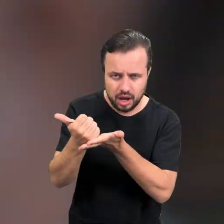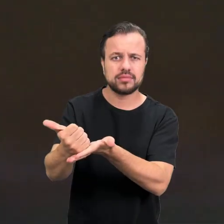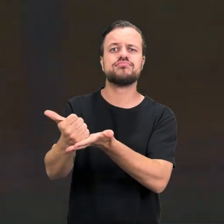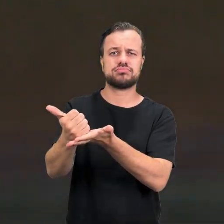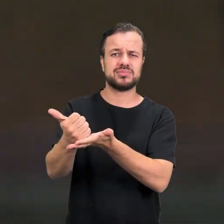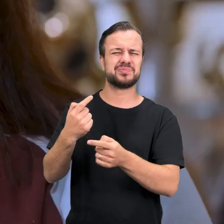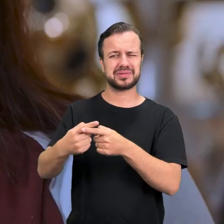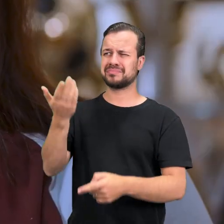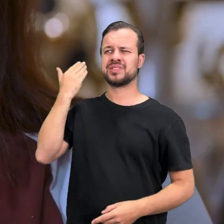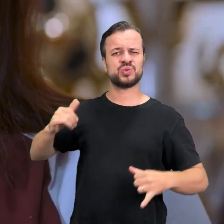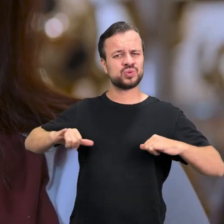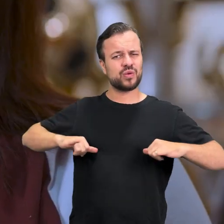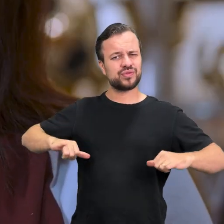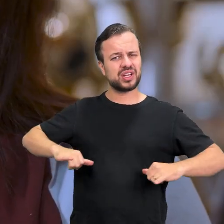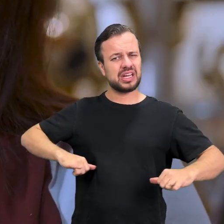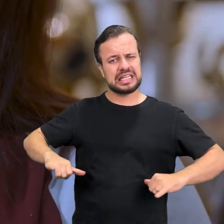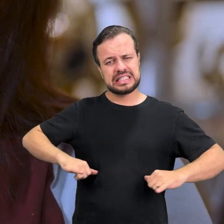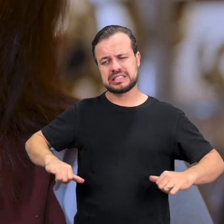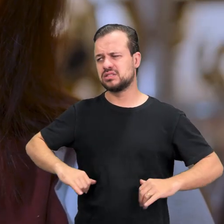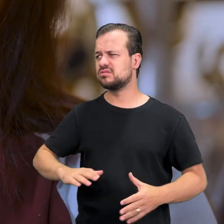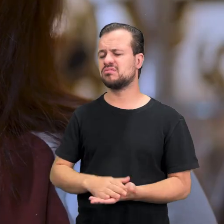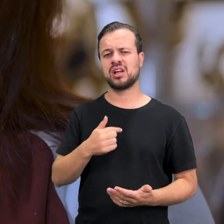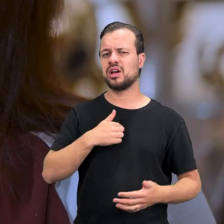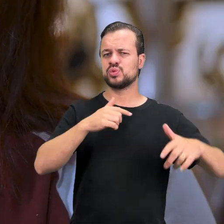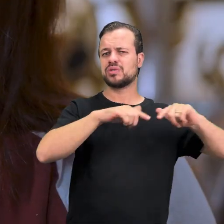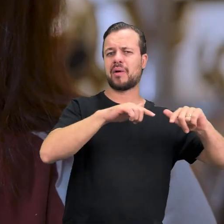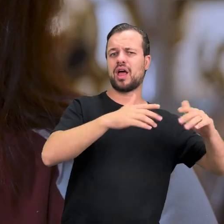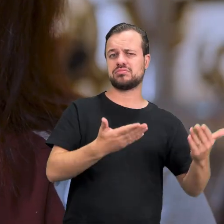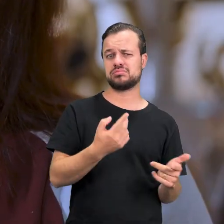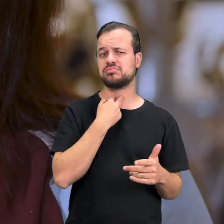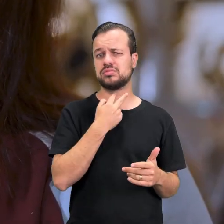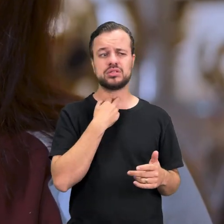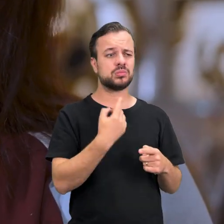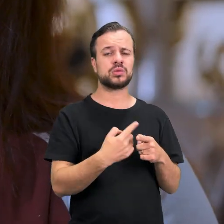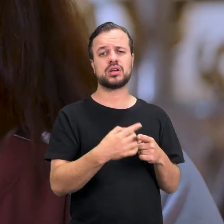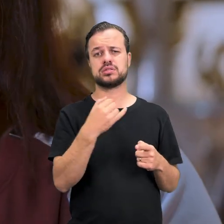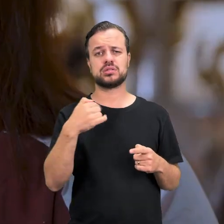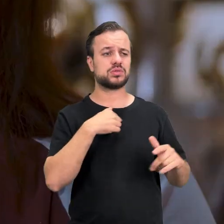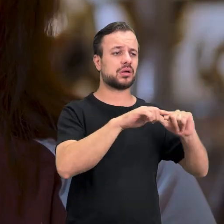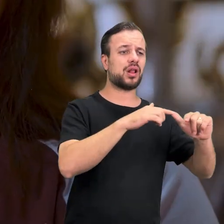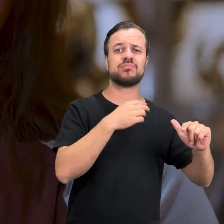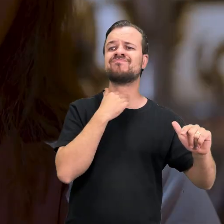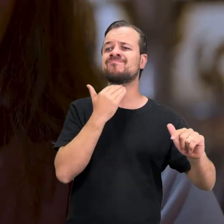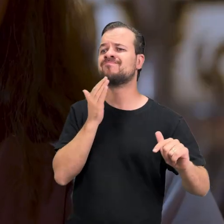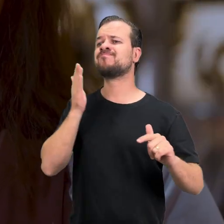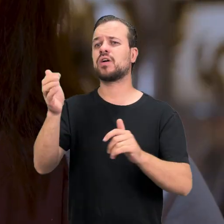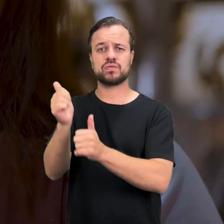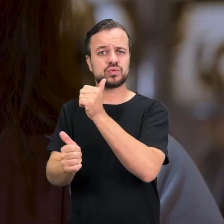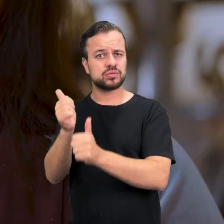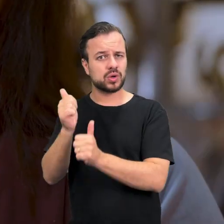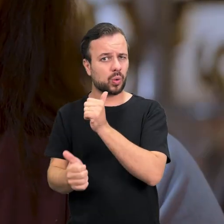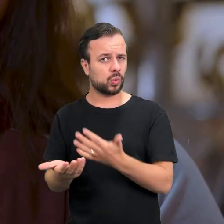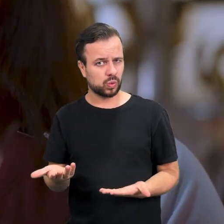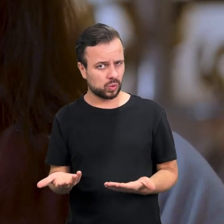necessário, porque eu sofri muito. Eu não trabalhava para ir jogar, porque se eu trabalhasse tinha competição que eu não conseguia jogar,